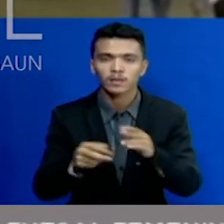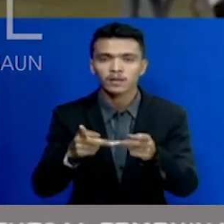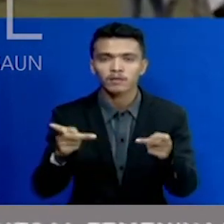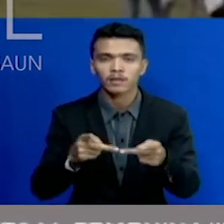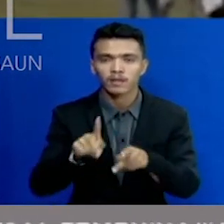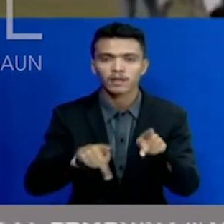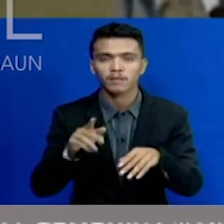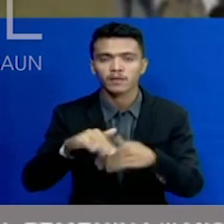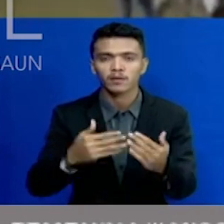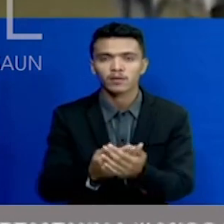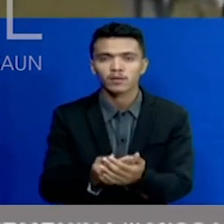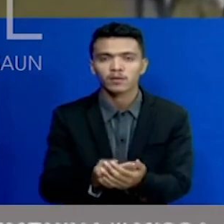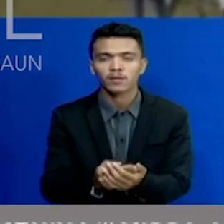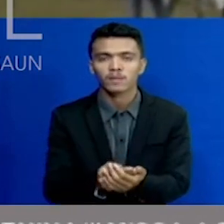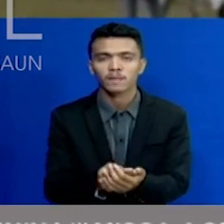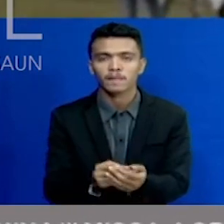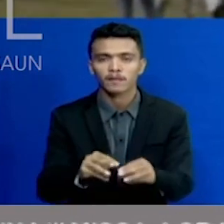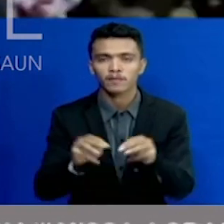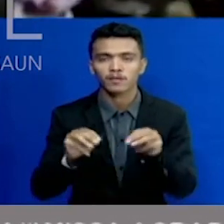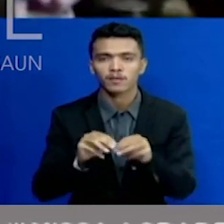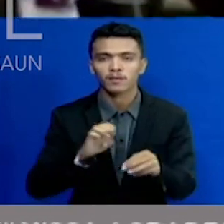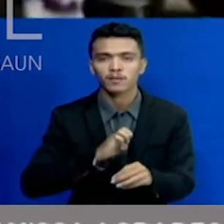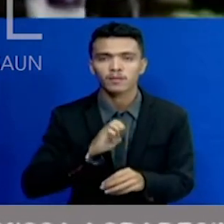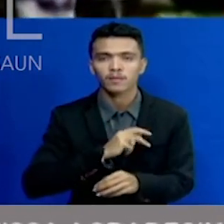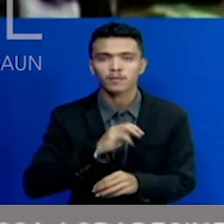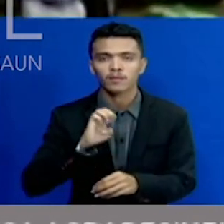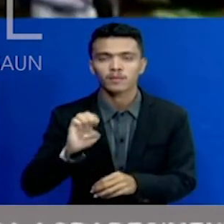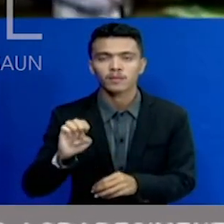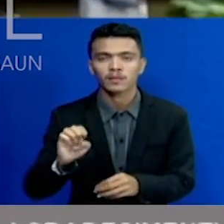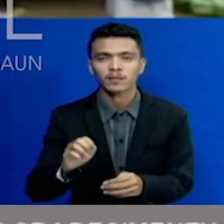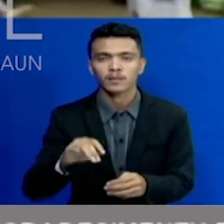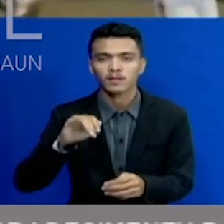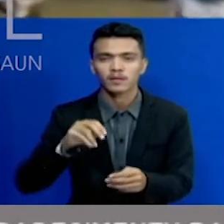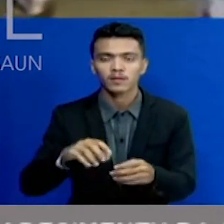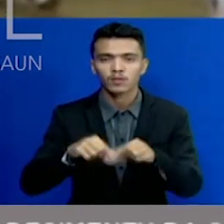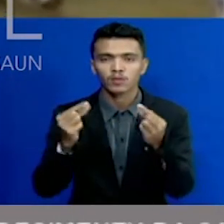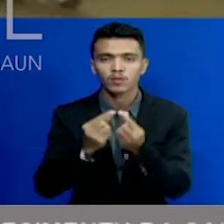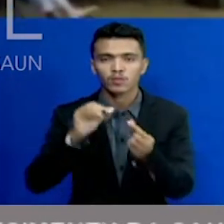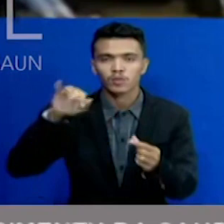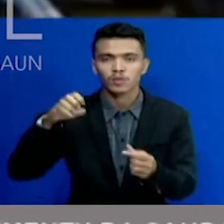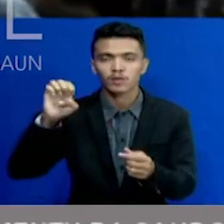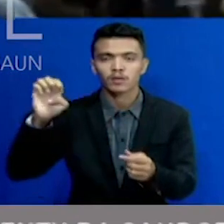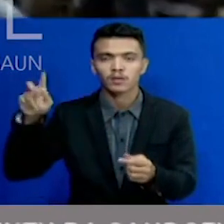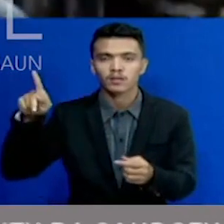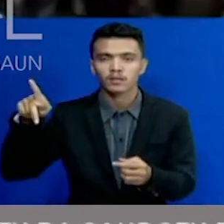mos Fatin Turismo Sira iha mobisi. Grupo Tração Zip Community ne, grupo ira